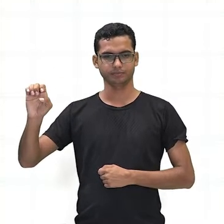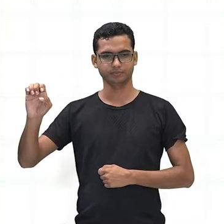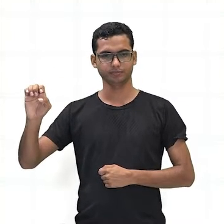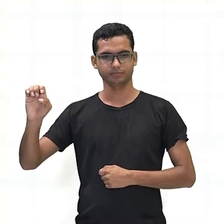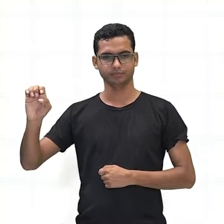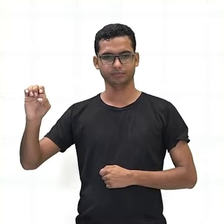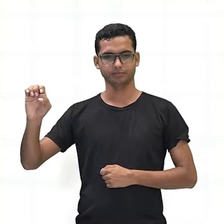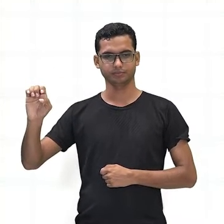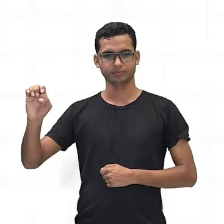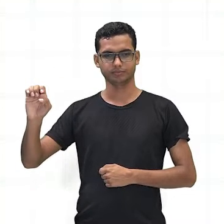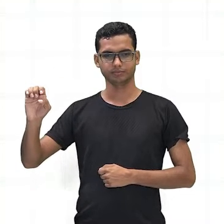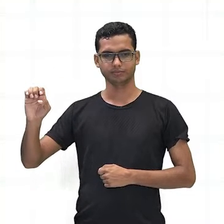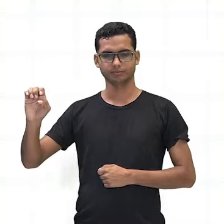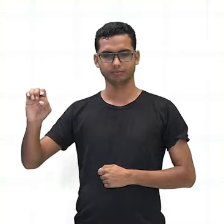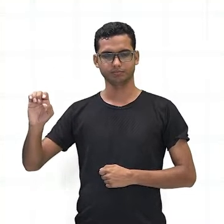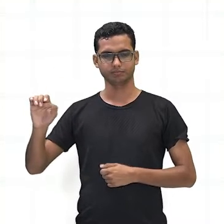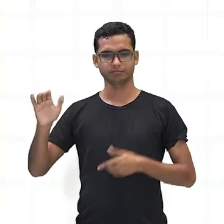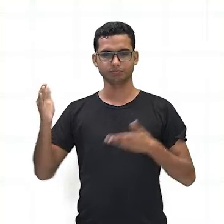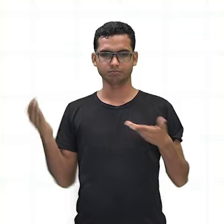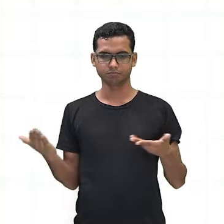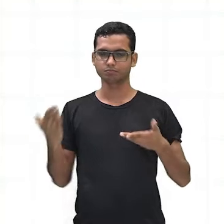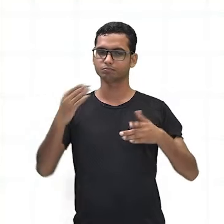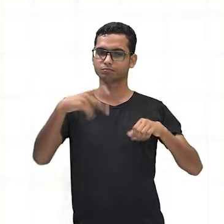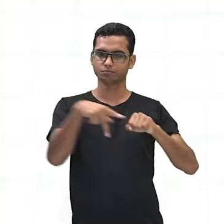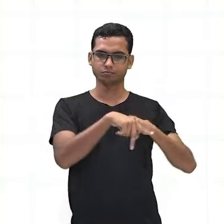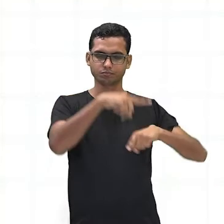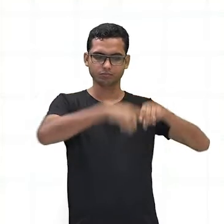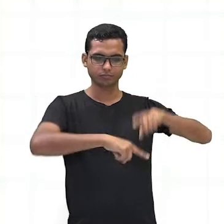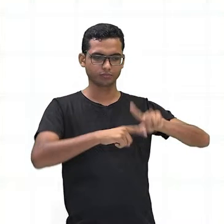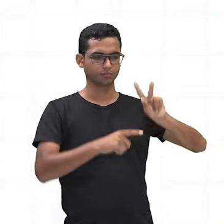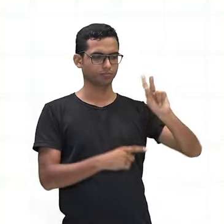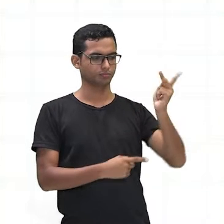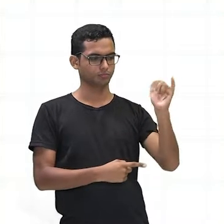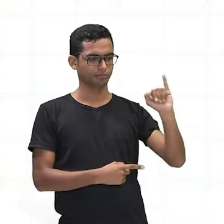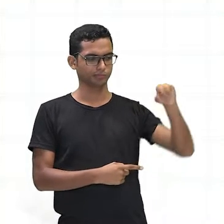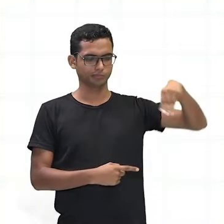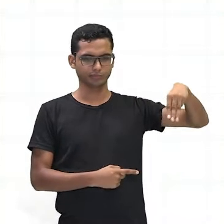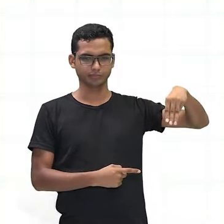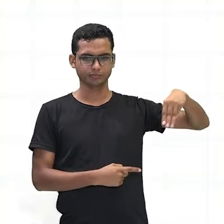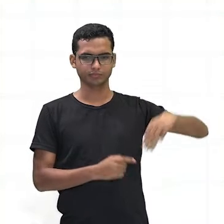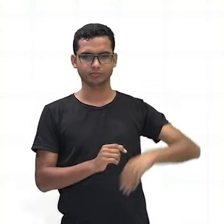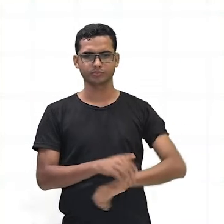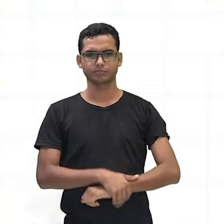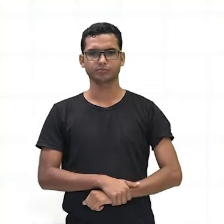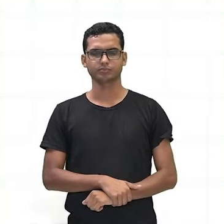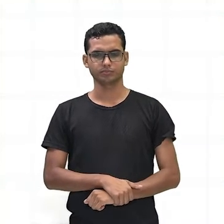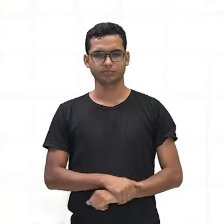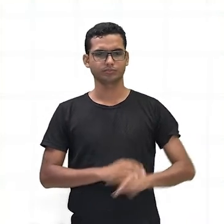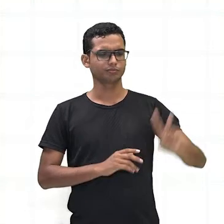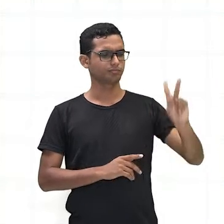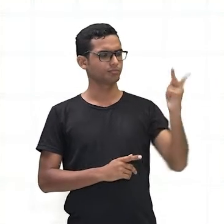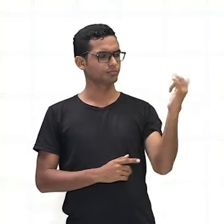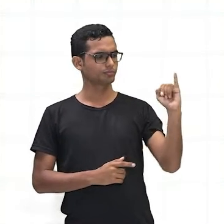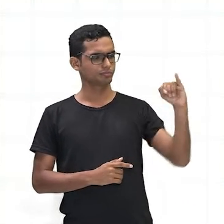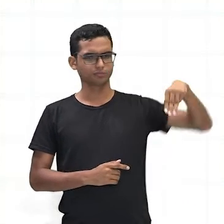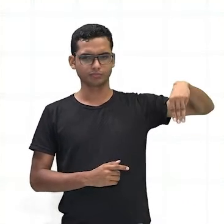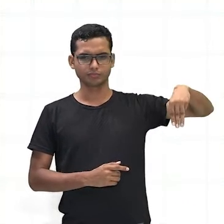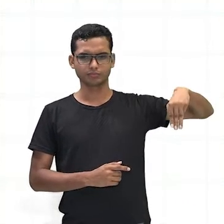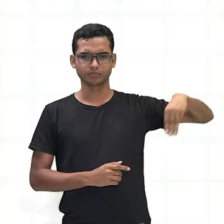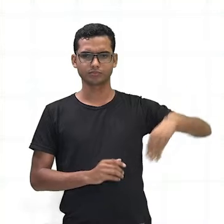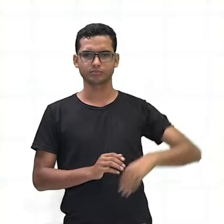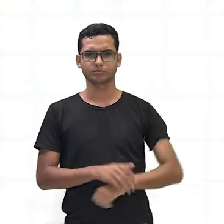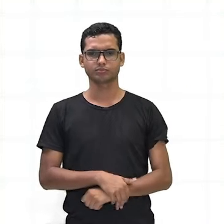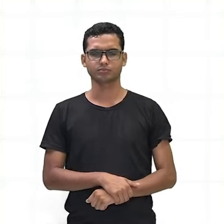pronome pessoal, o pronome objeto é o him, him,